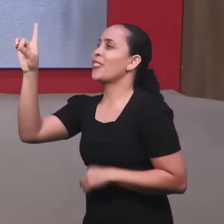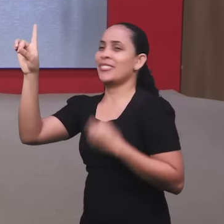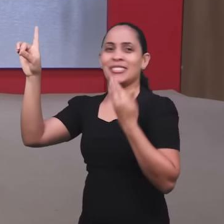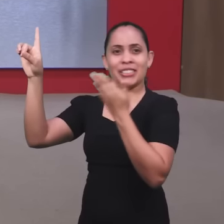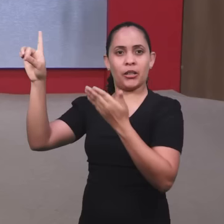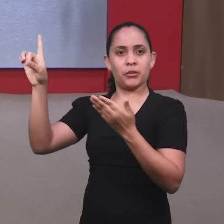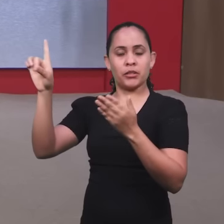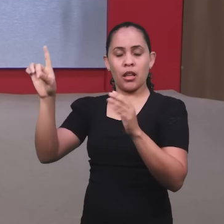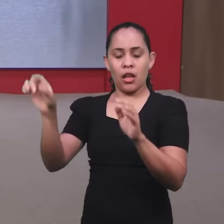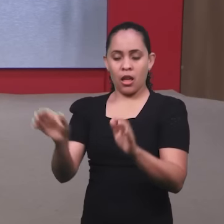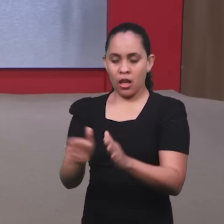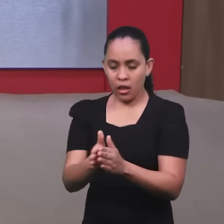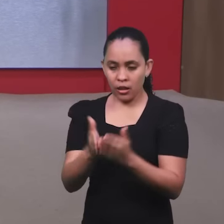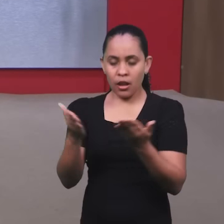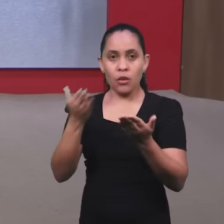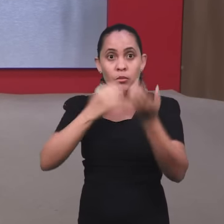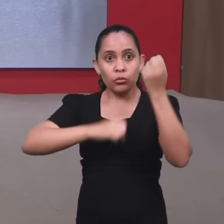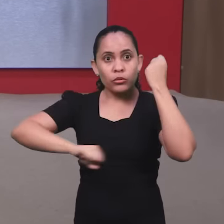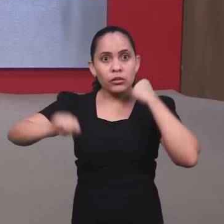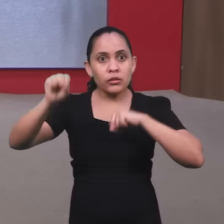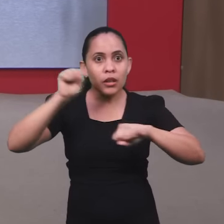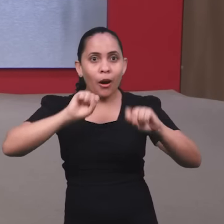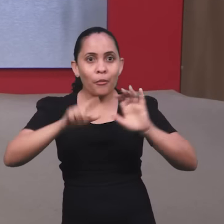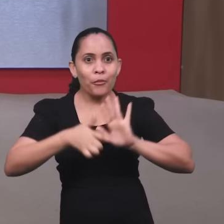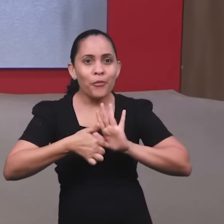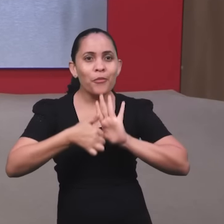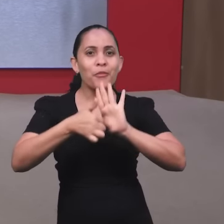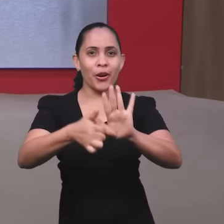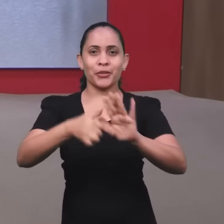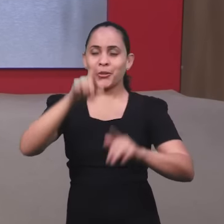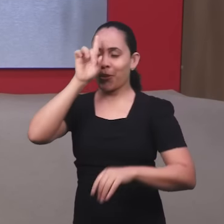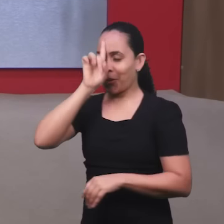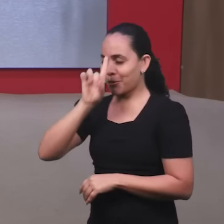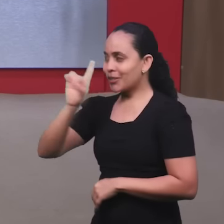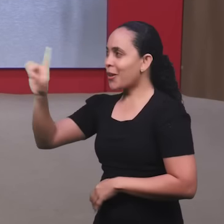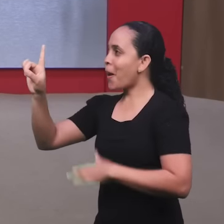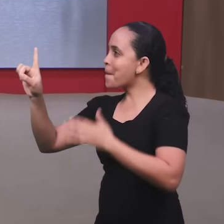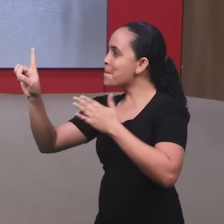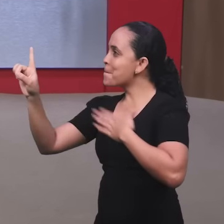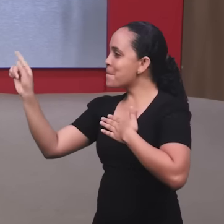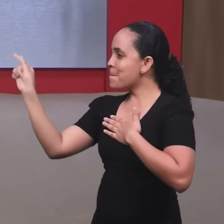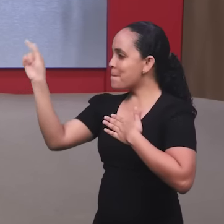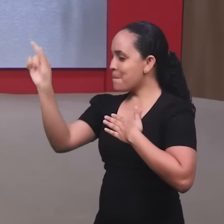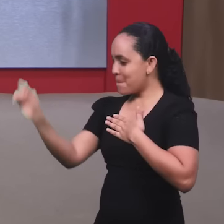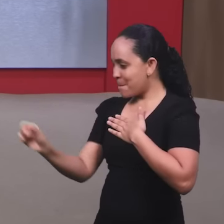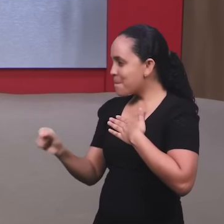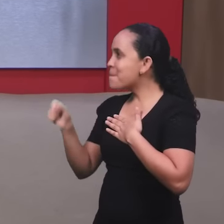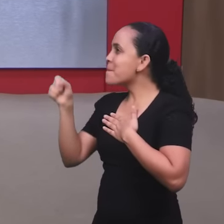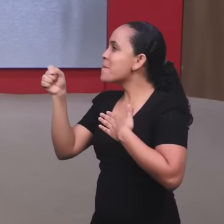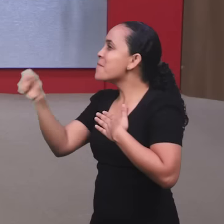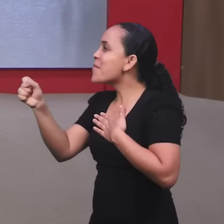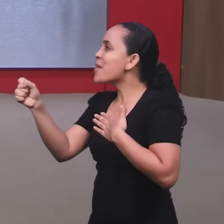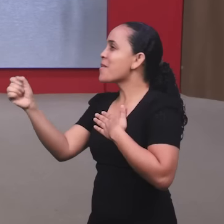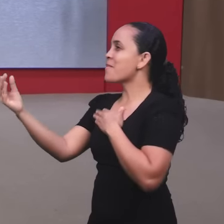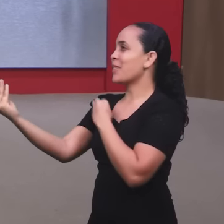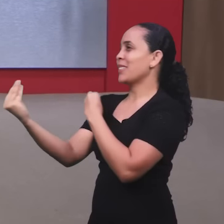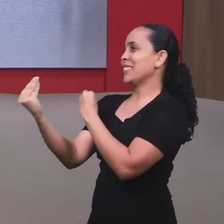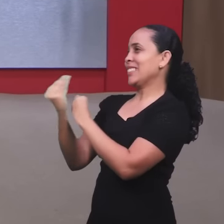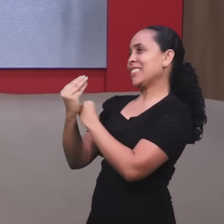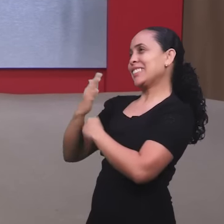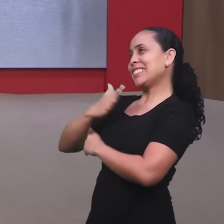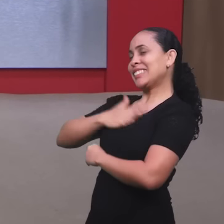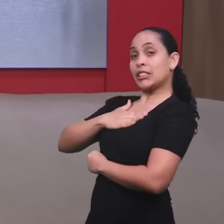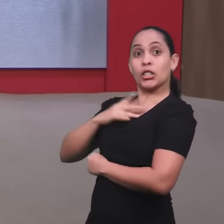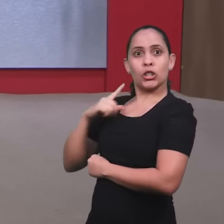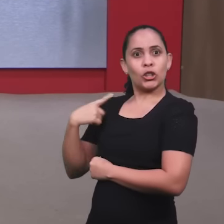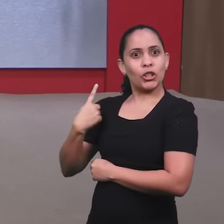salmo dizendo: o Senhor é o meu pastor. Que maravilha nós sabermos, por